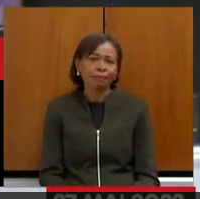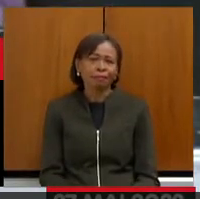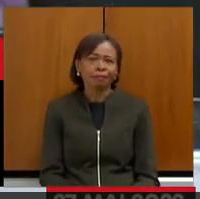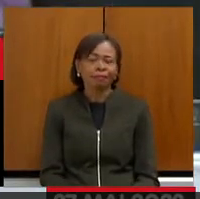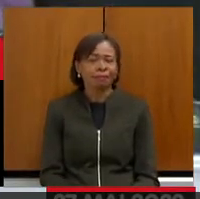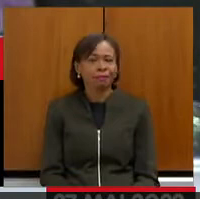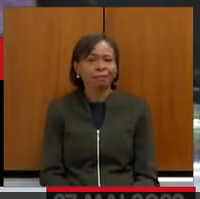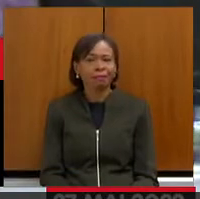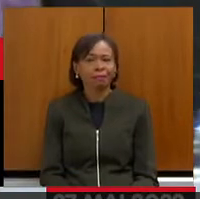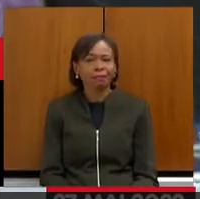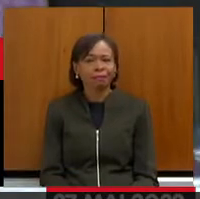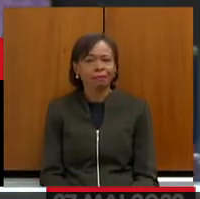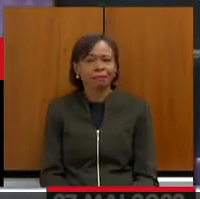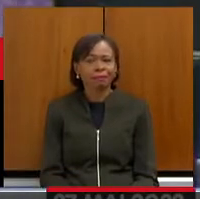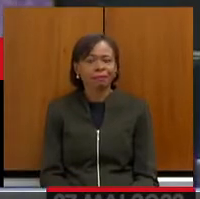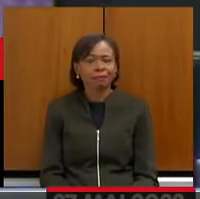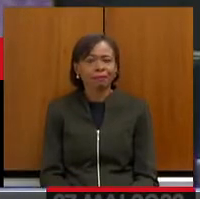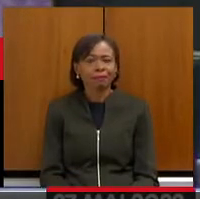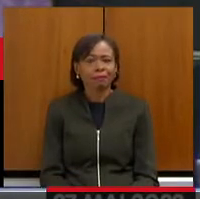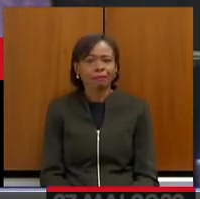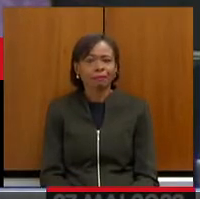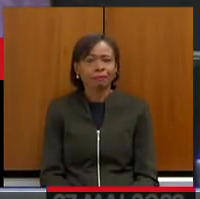E aí